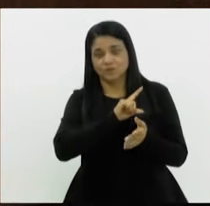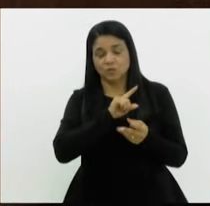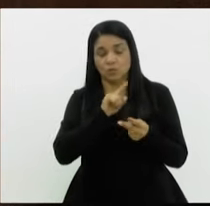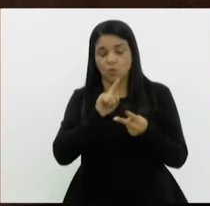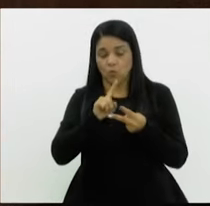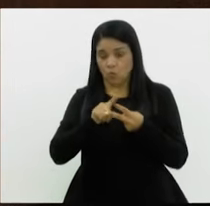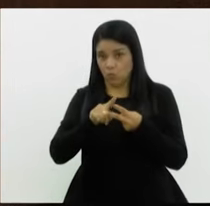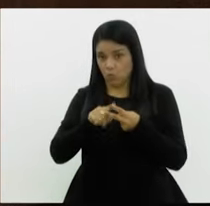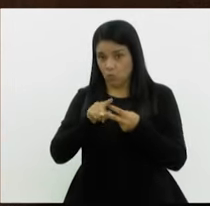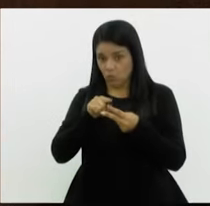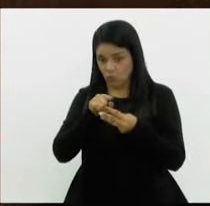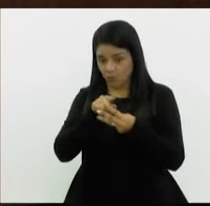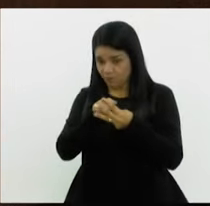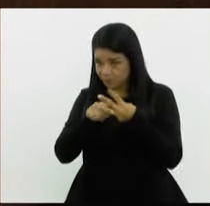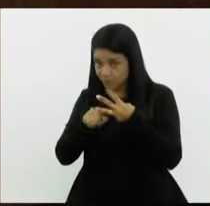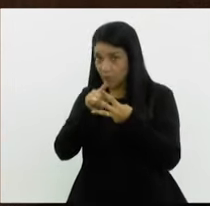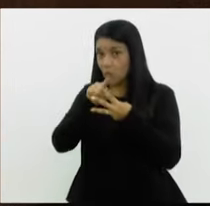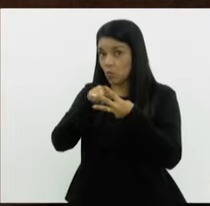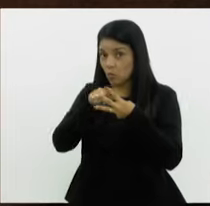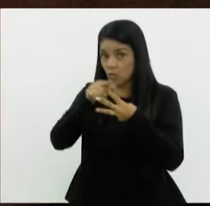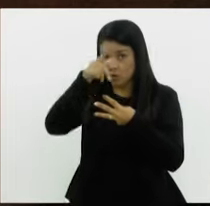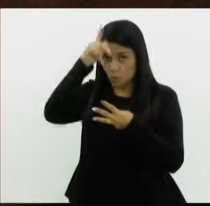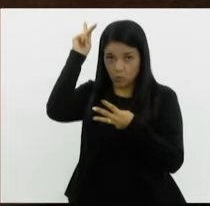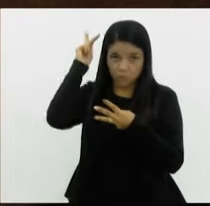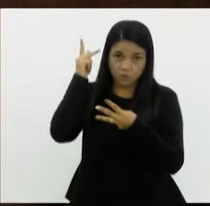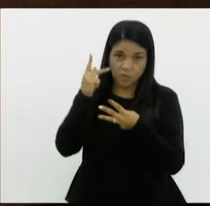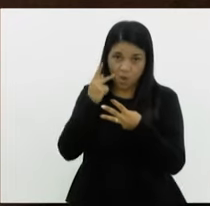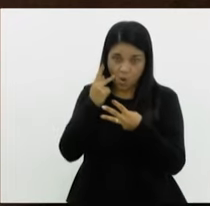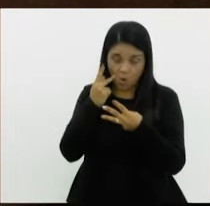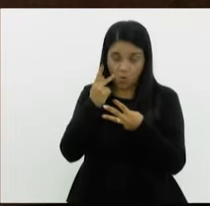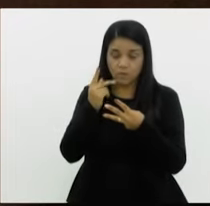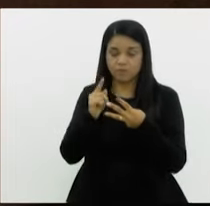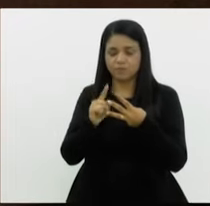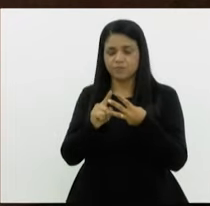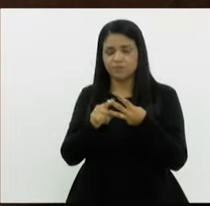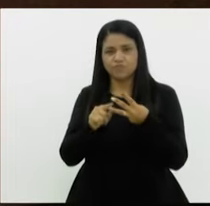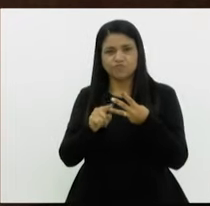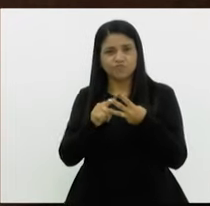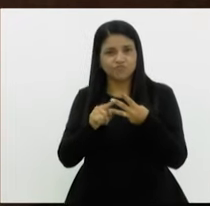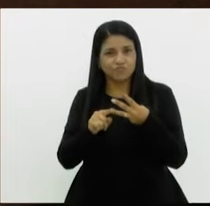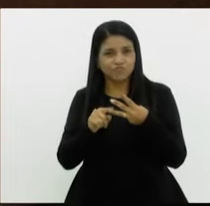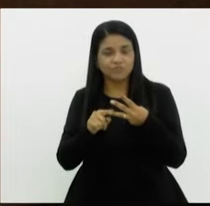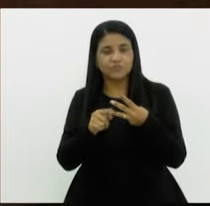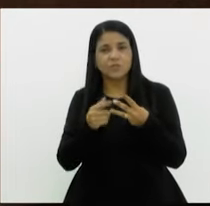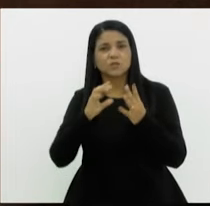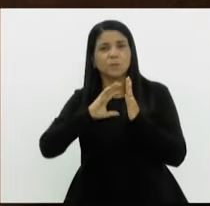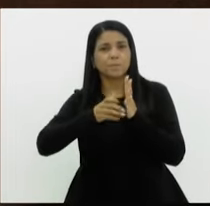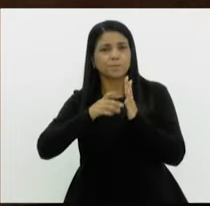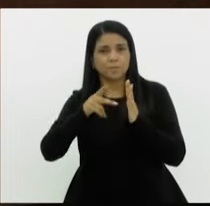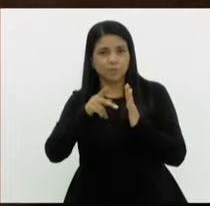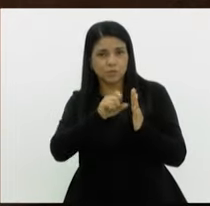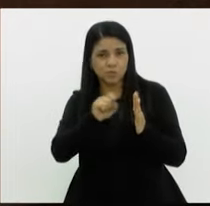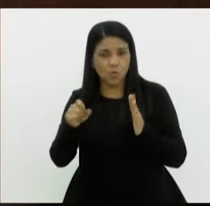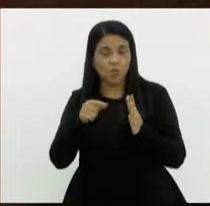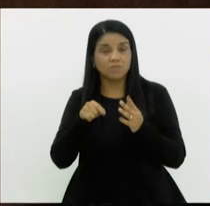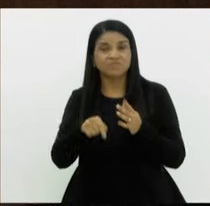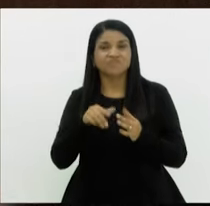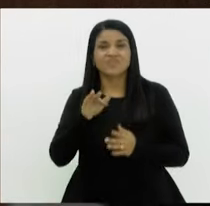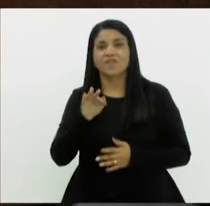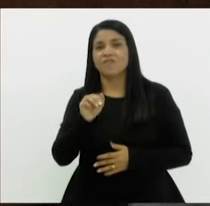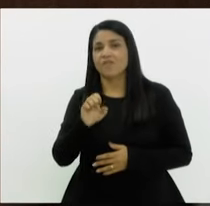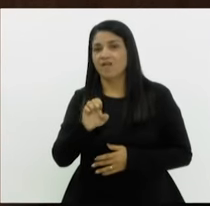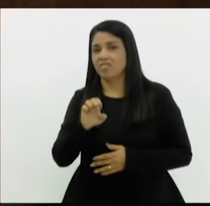Paulo... Era para incluir FAETEC, e FAETEC não está no orçamento.